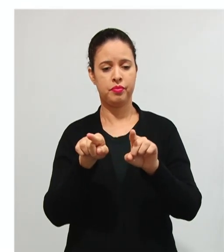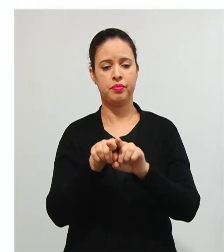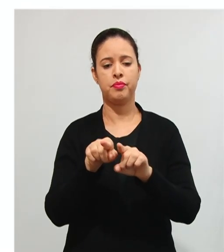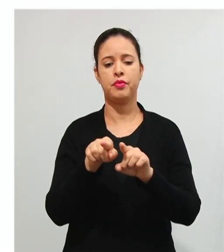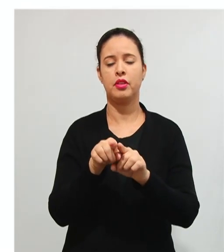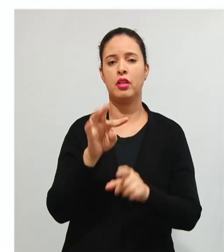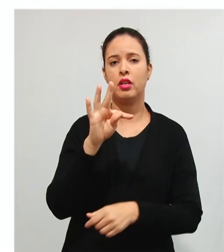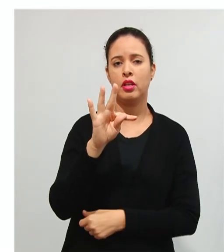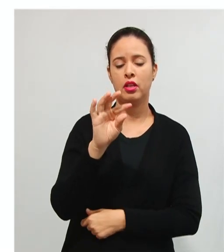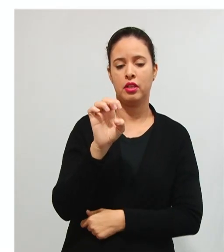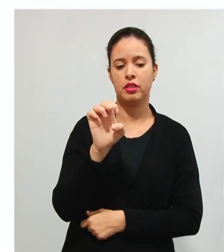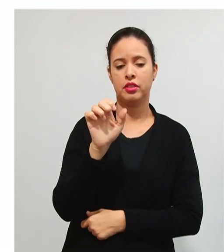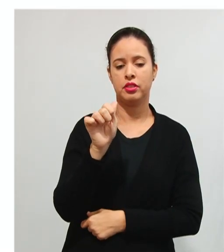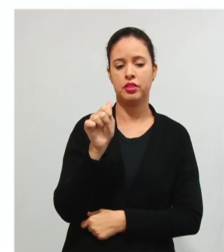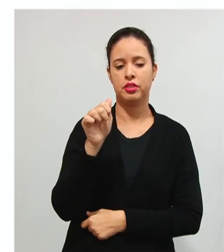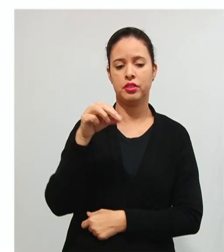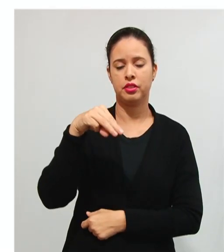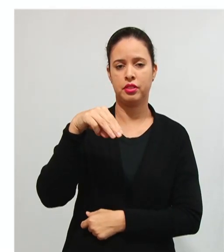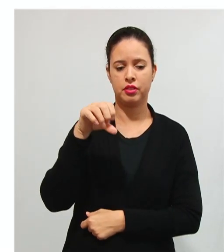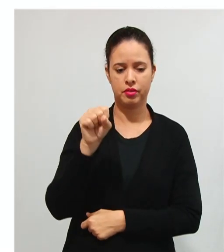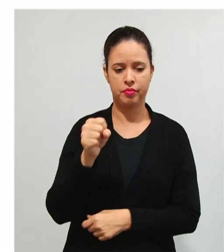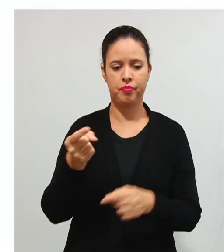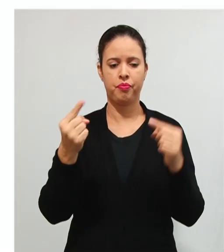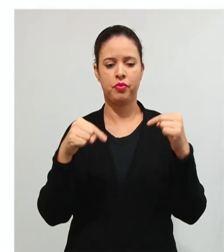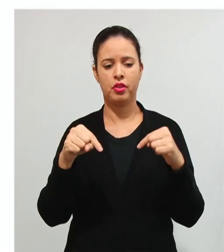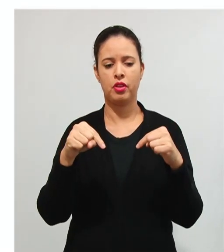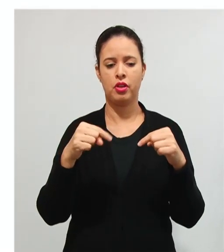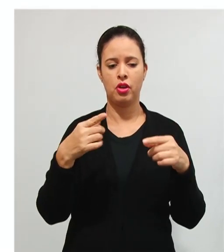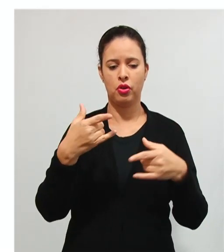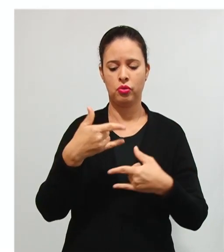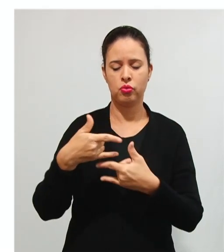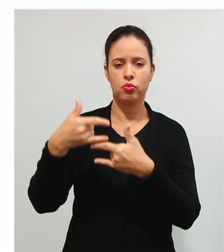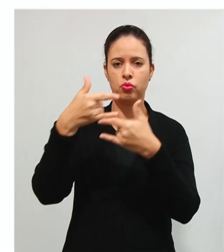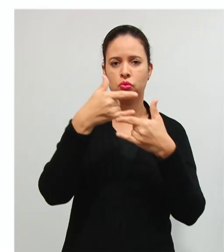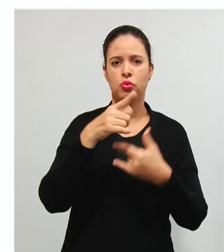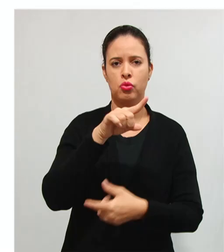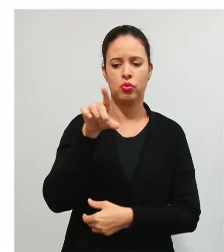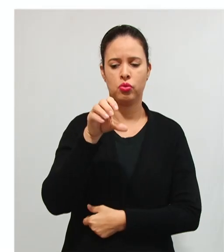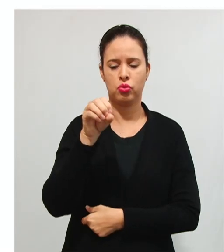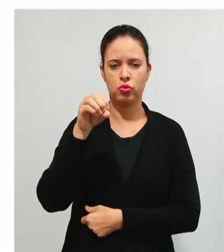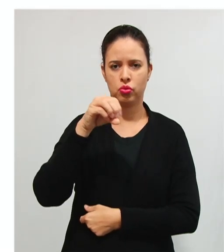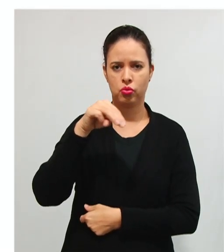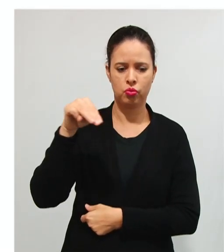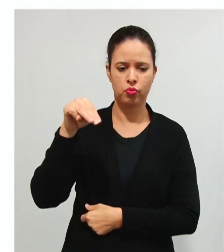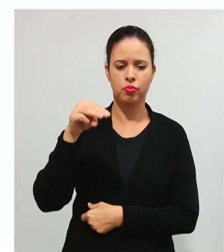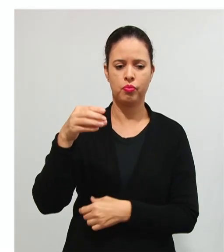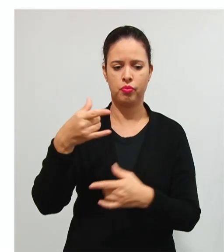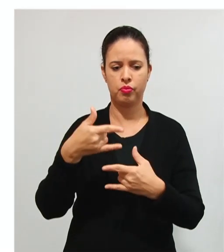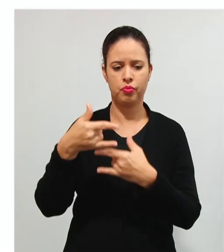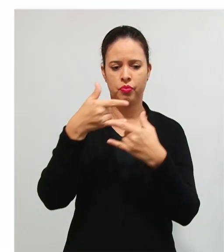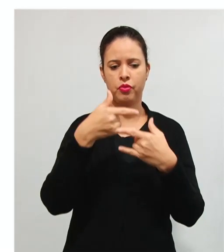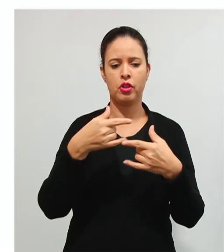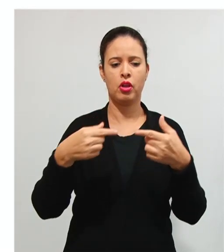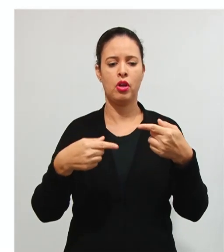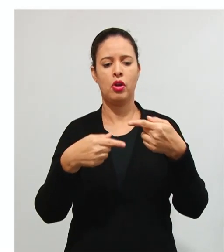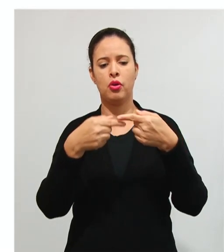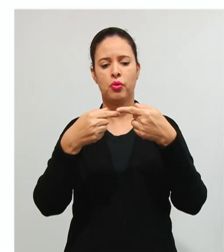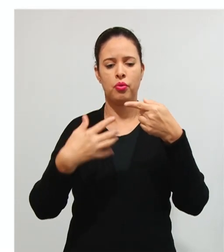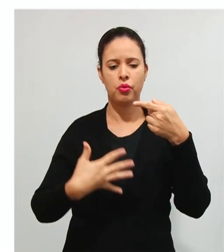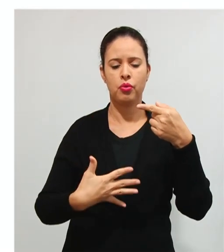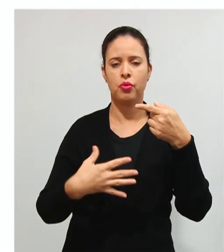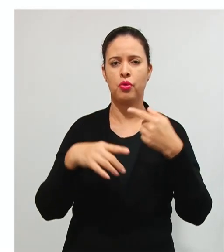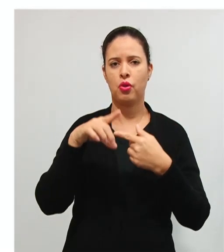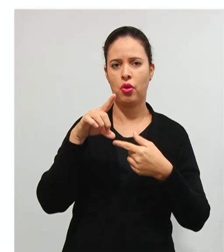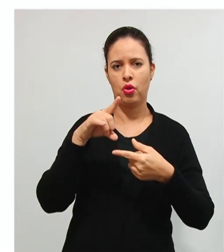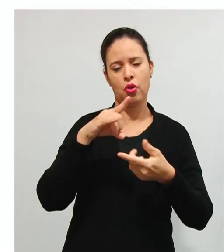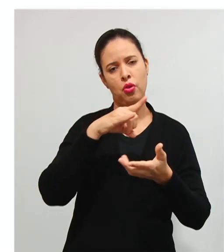de colaboração. Zoom, também uma ferramenta de videoconferência. O Google Docs ou o Google